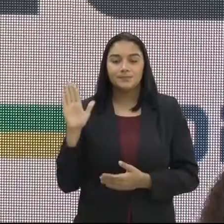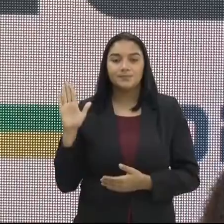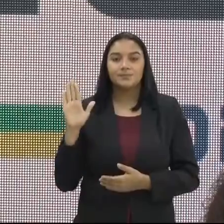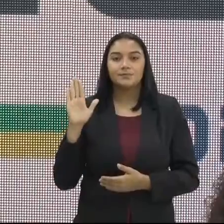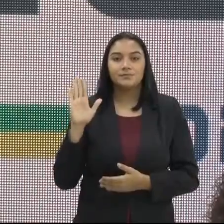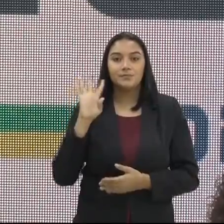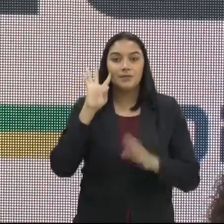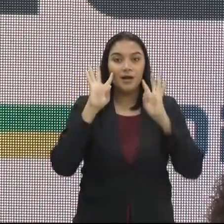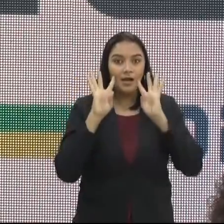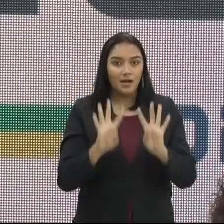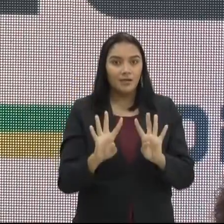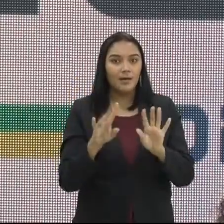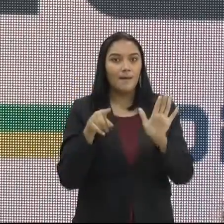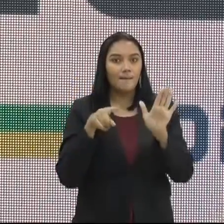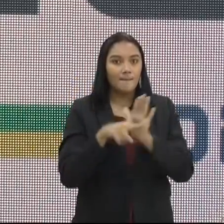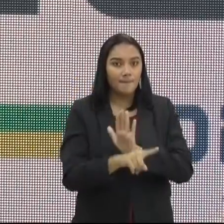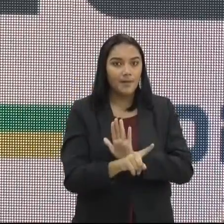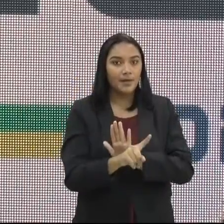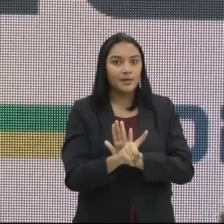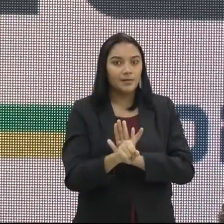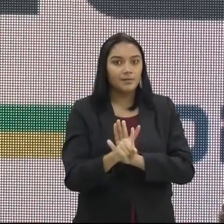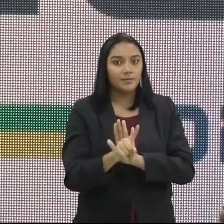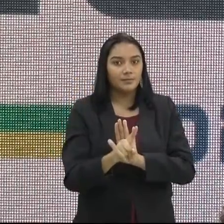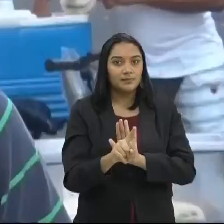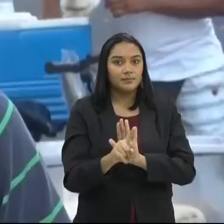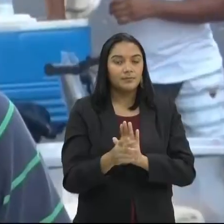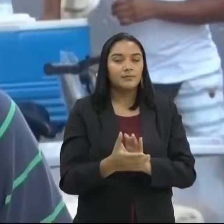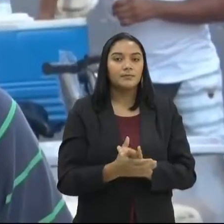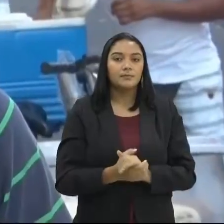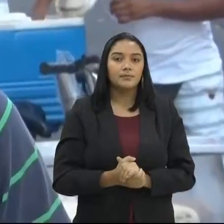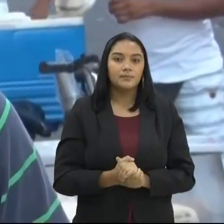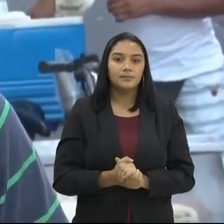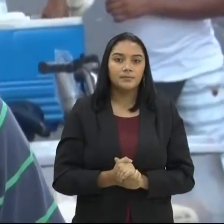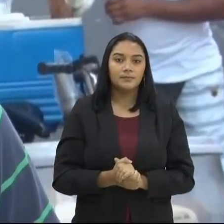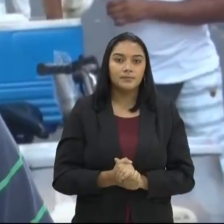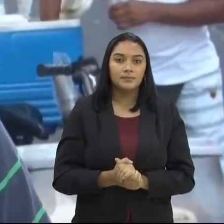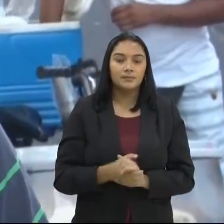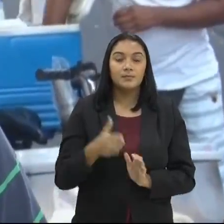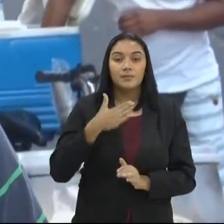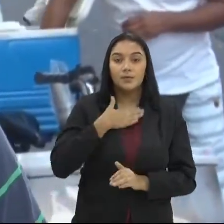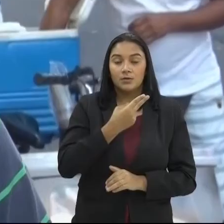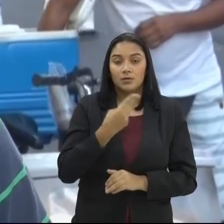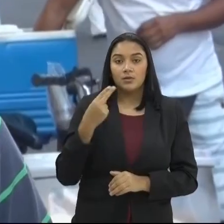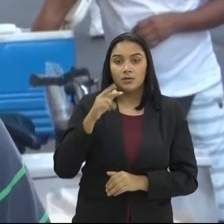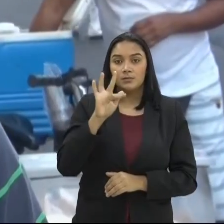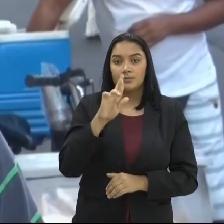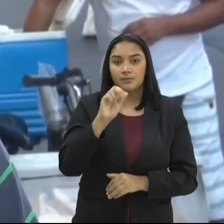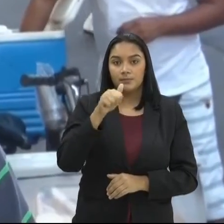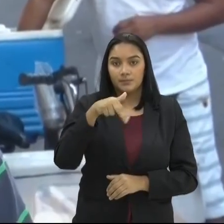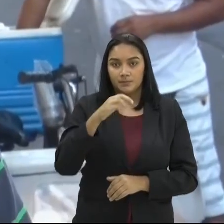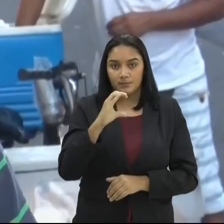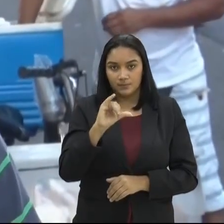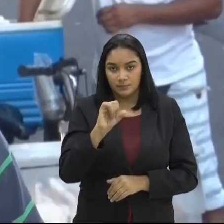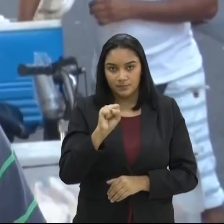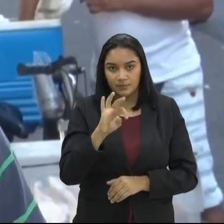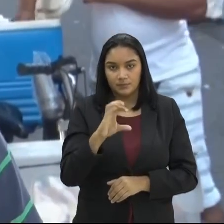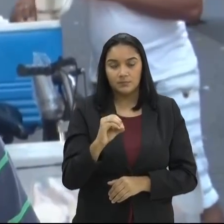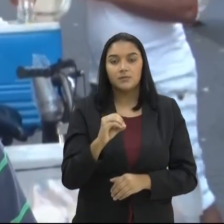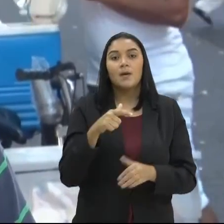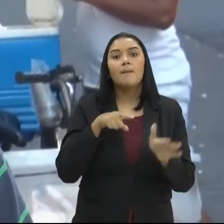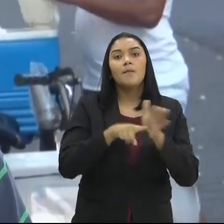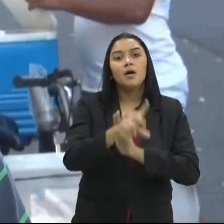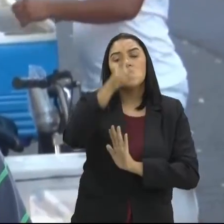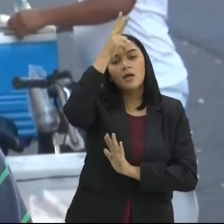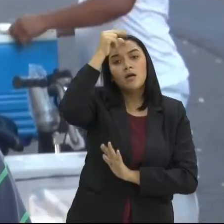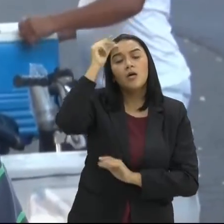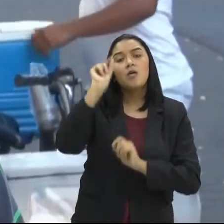prestar atenção, porque o questionamento é o seguinte. Meu nome é Francisco. Eu queria perguntar ao prefeito o que